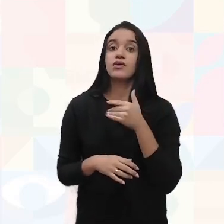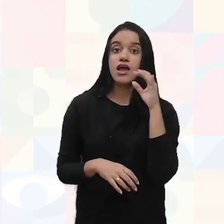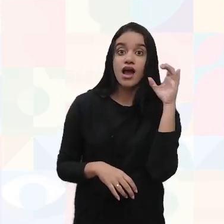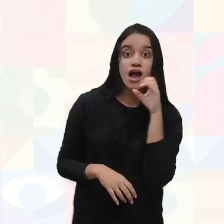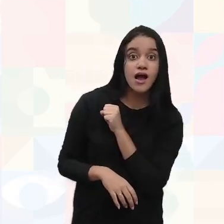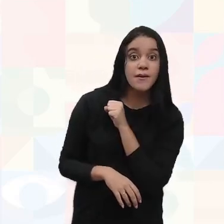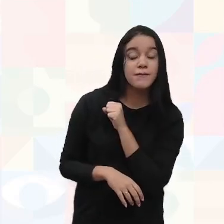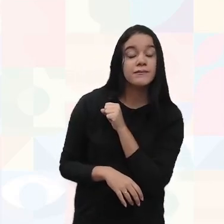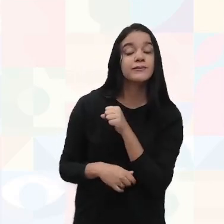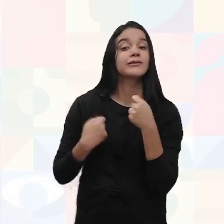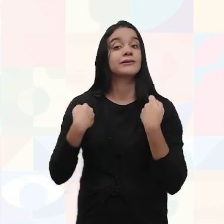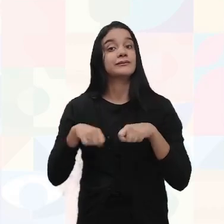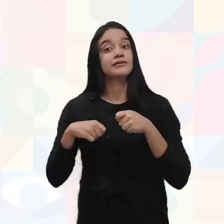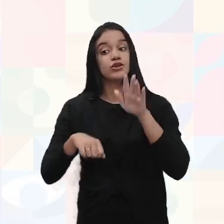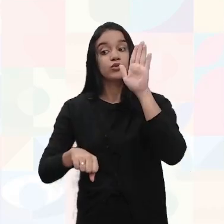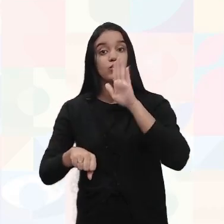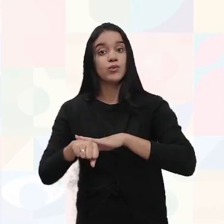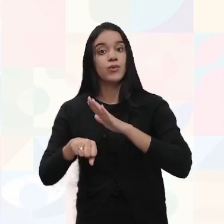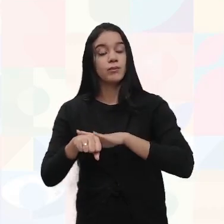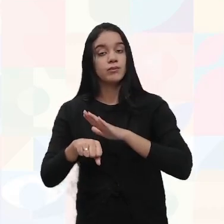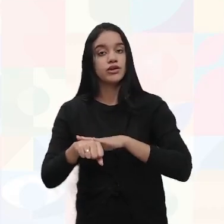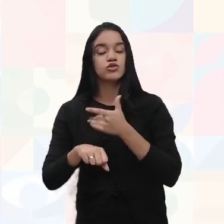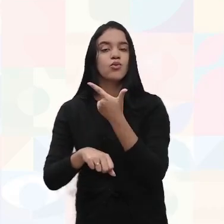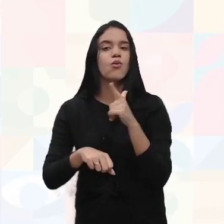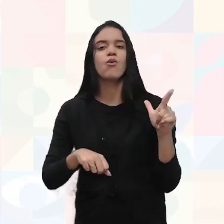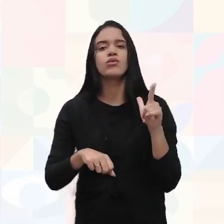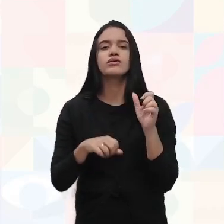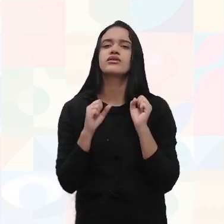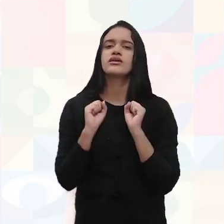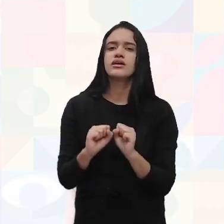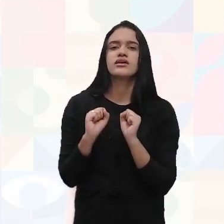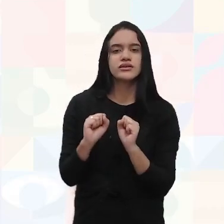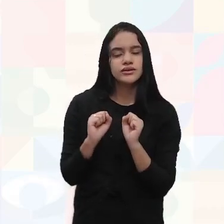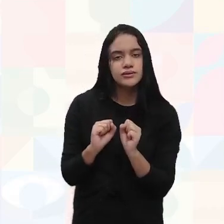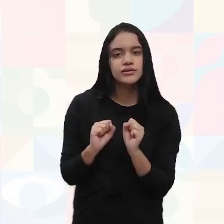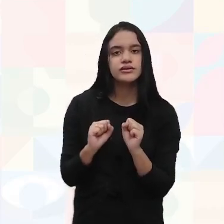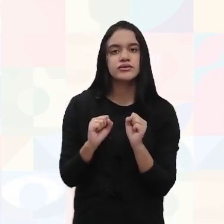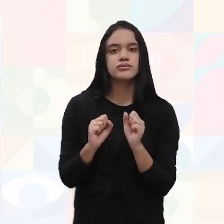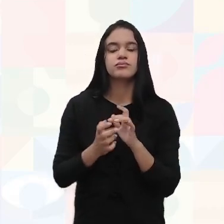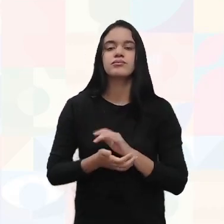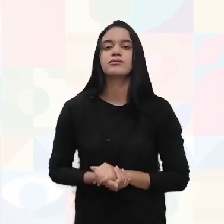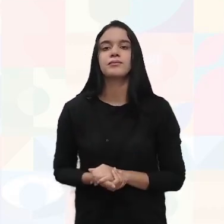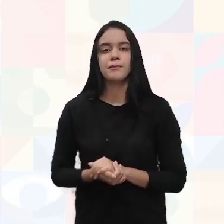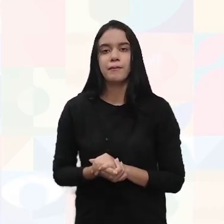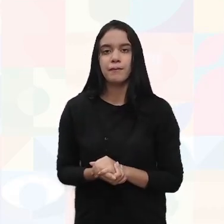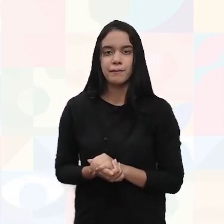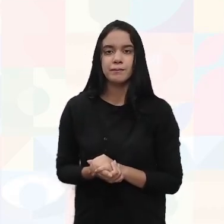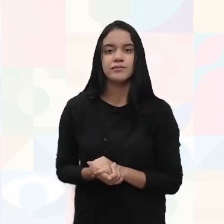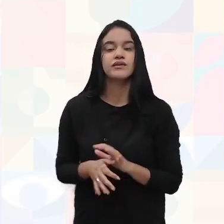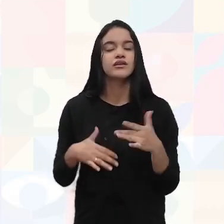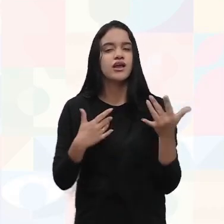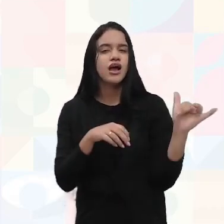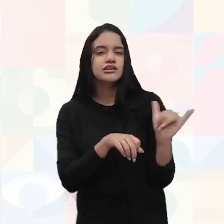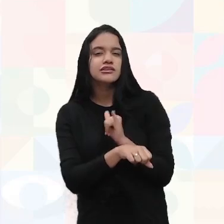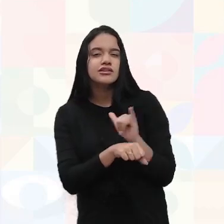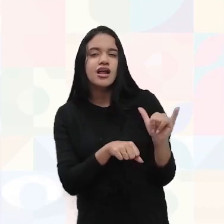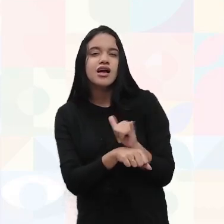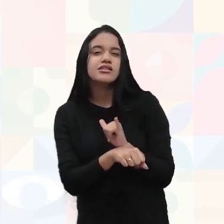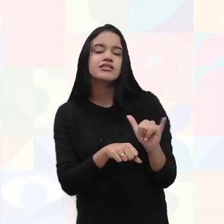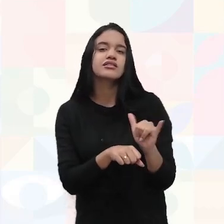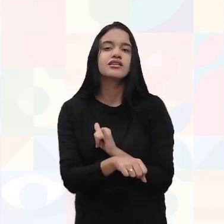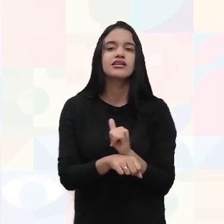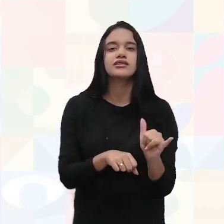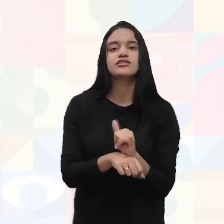imediato, rápidas, que precisam ser tomadas naquele momento, outras decisões que podem esperar um pouco e a de longo prazo, né? As estratégicas, as táticas